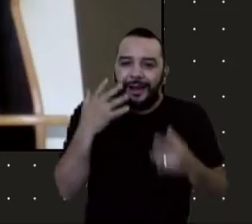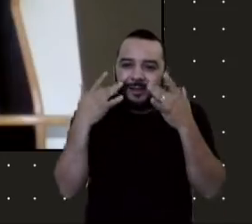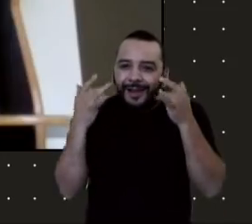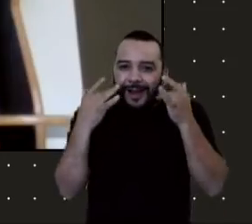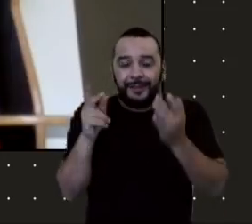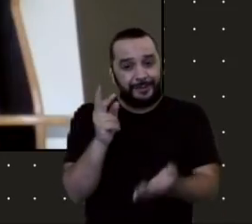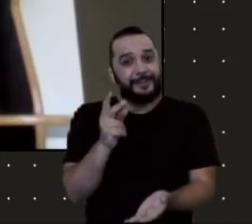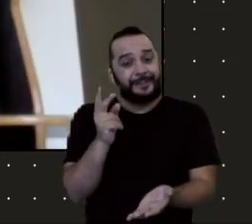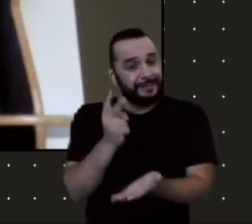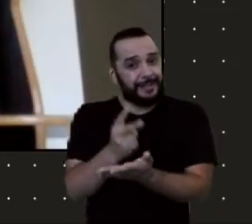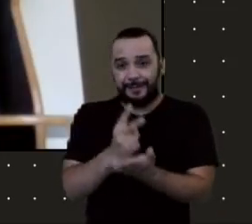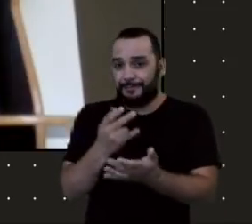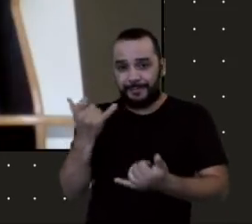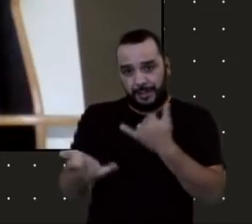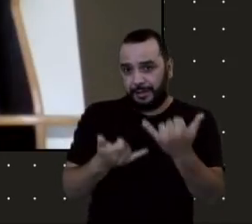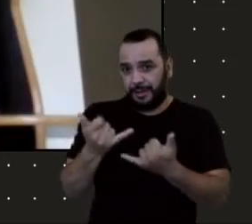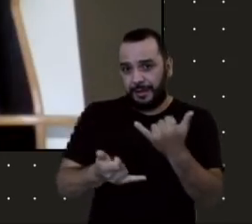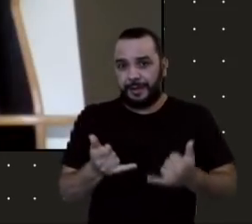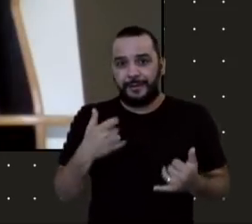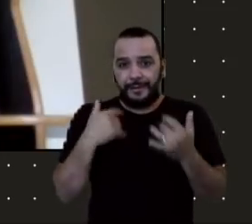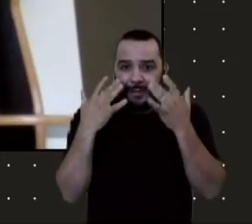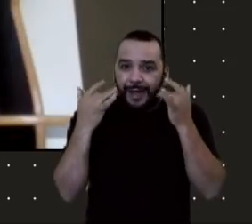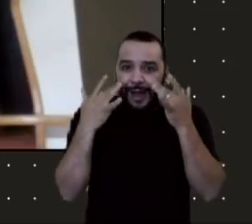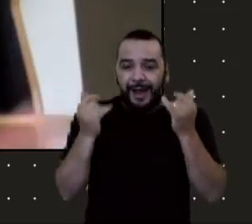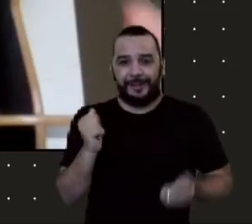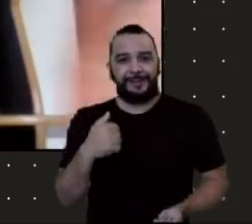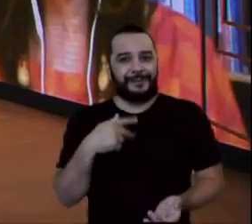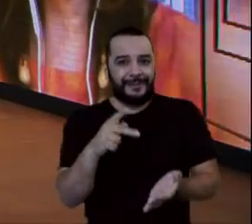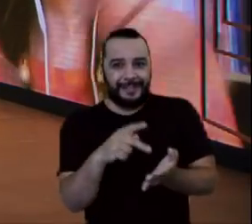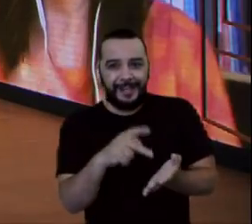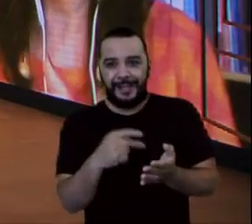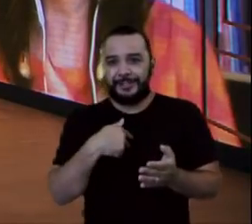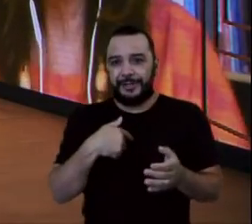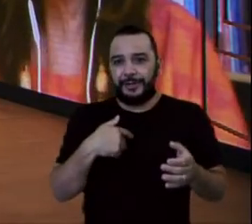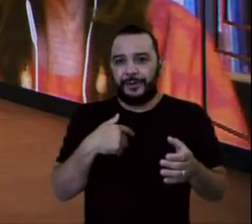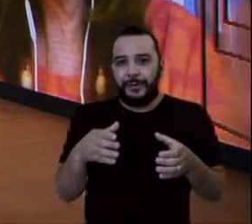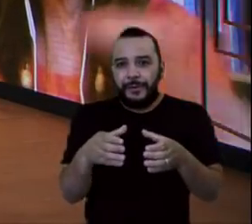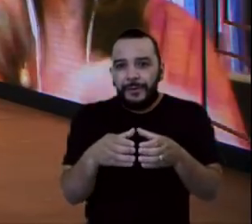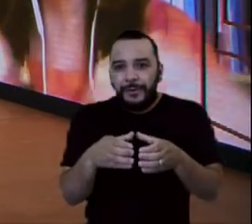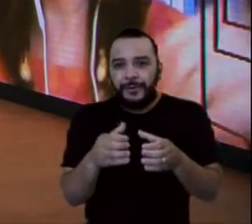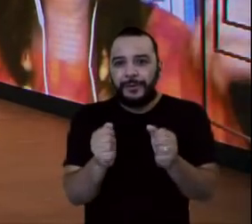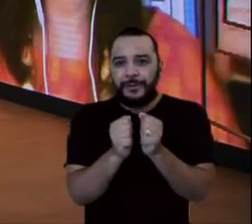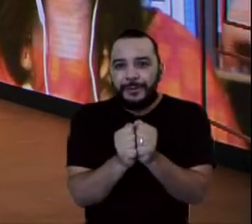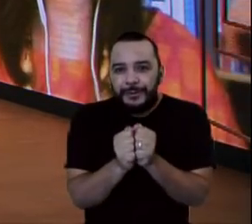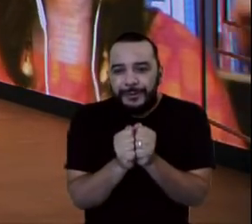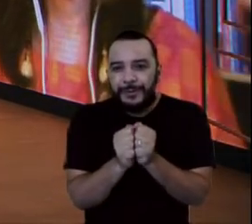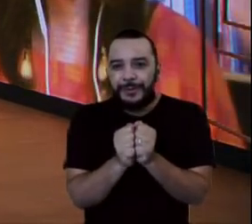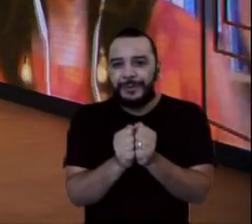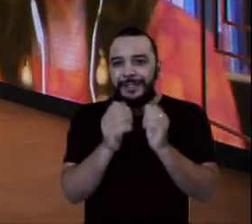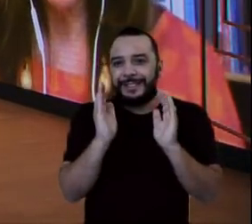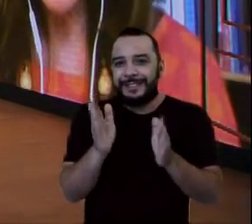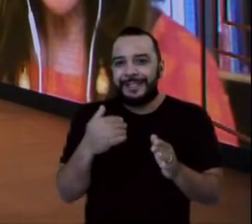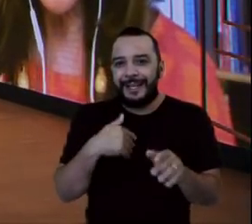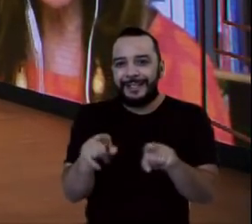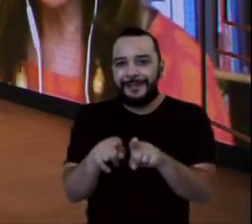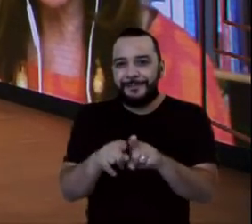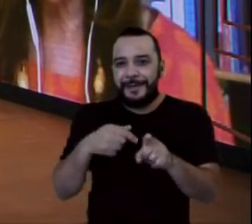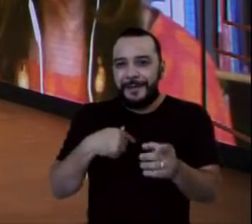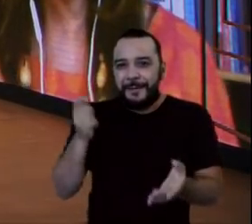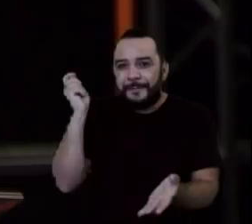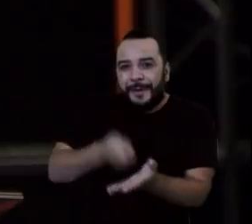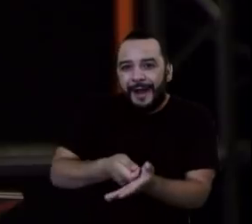inquieta, criativa. Então eu brincava de fazer teatro, eu reunia as criançadas toda, eu dirigia aquilo tudo. A gente até